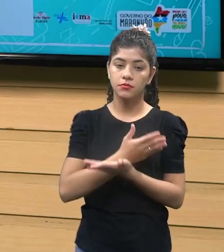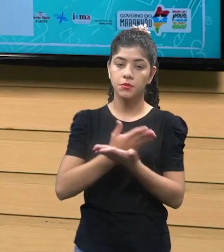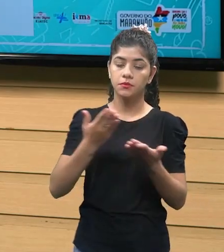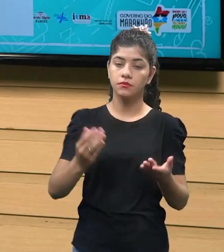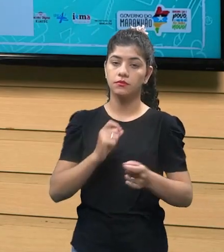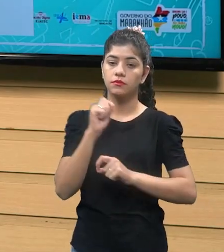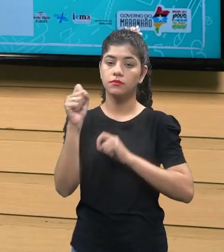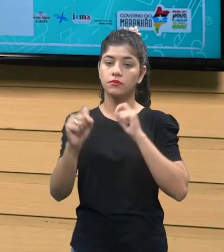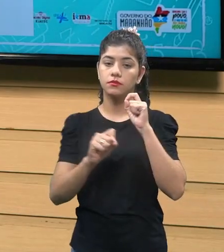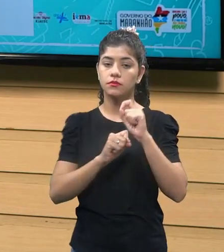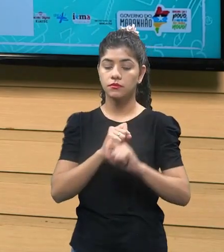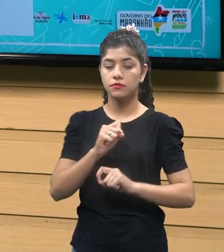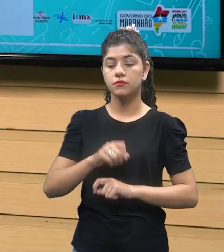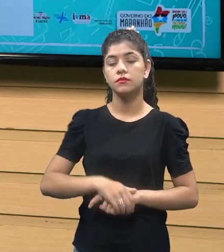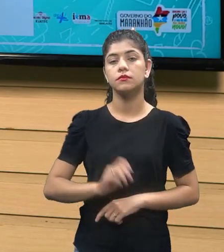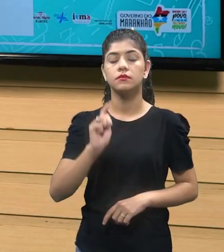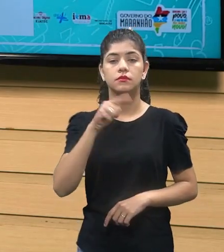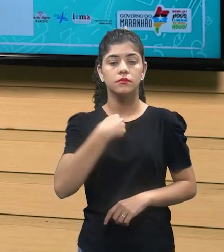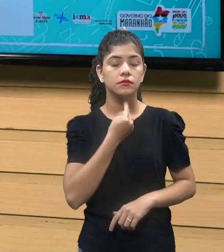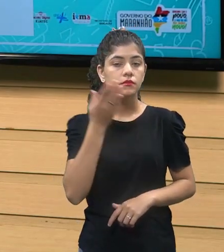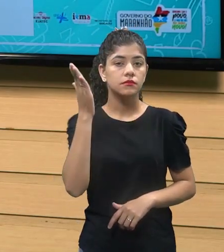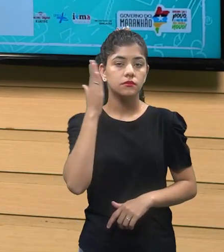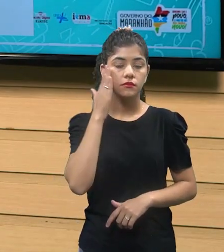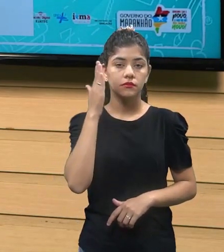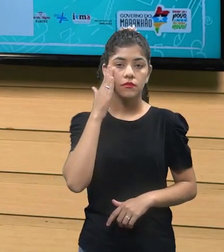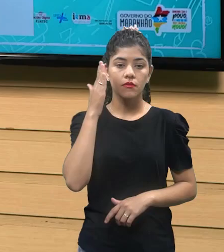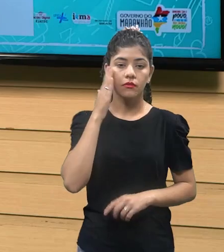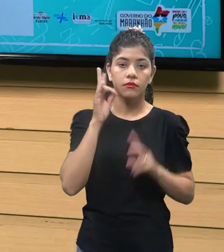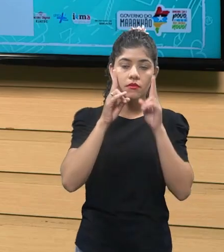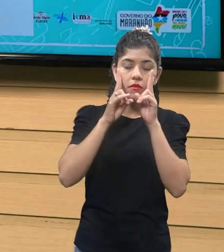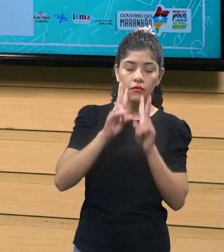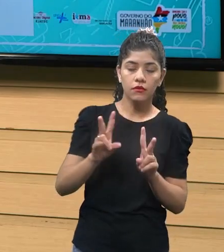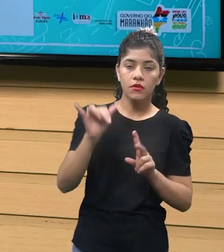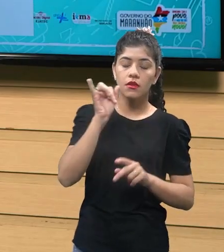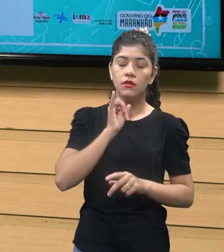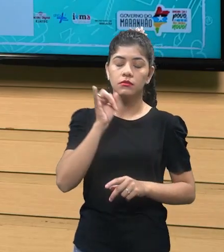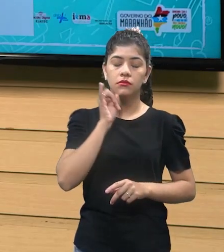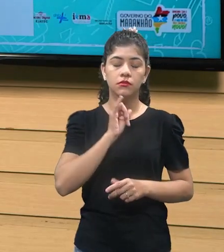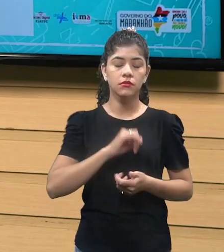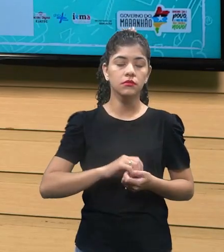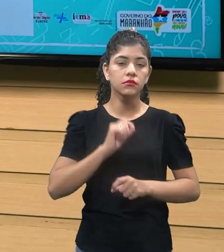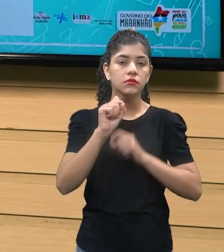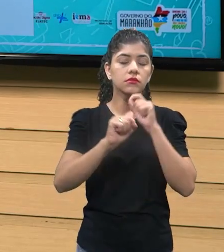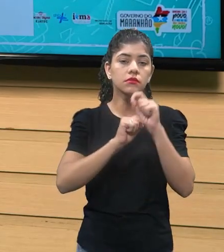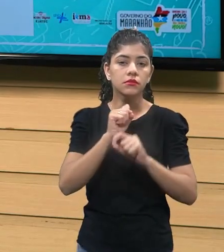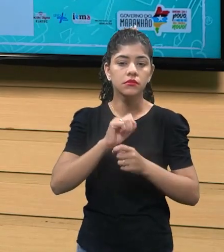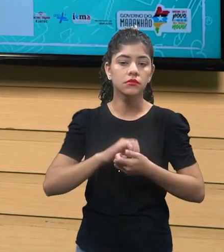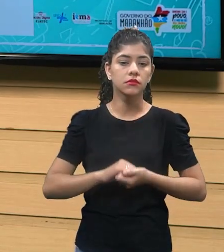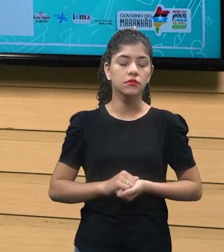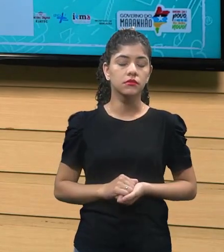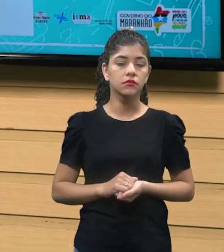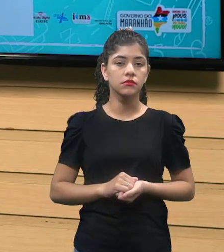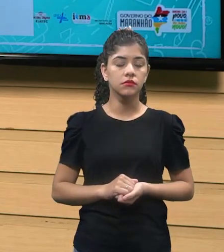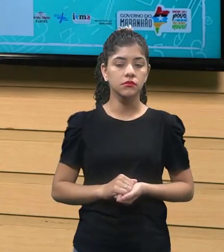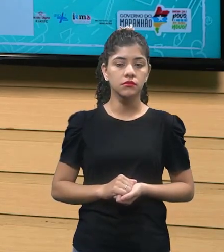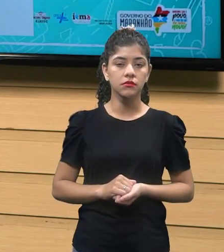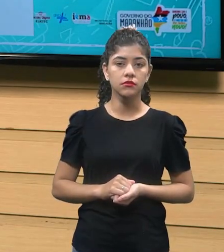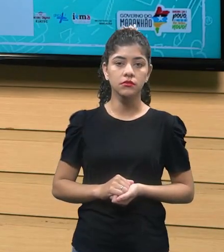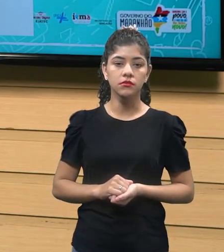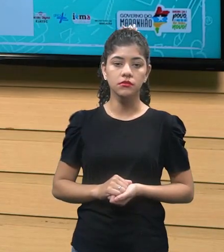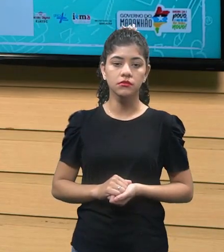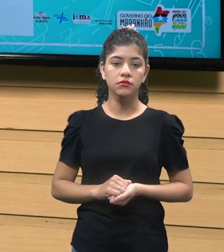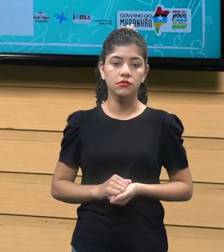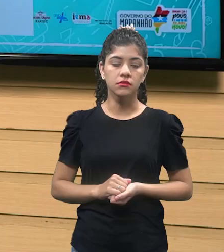tá, de a gente entender ou ver um exemplo do que é um algoritmo na forma